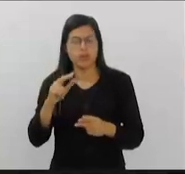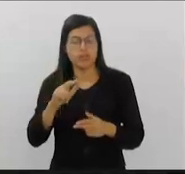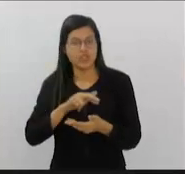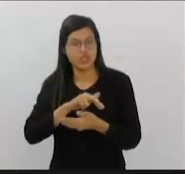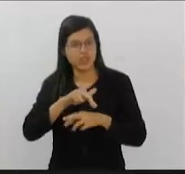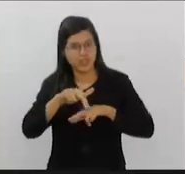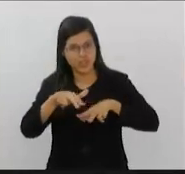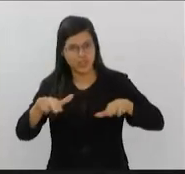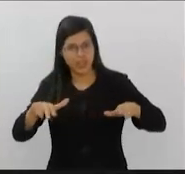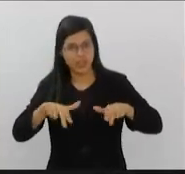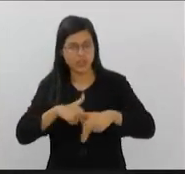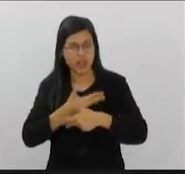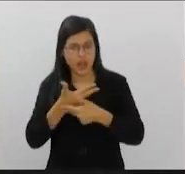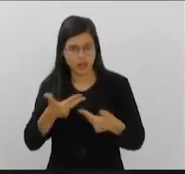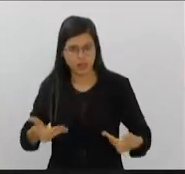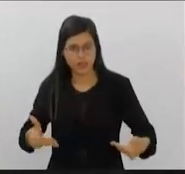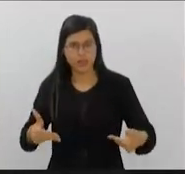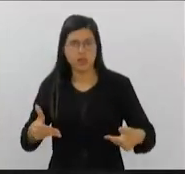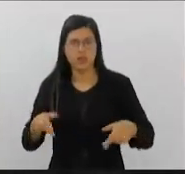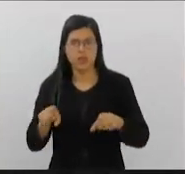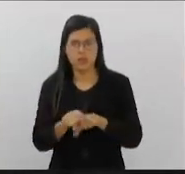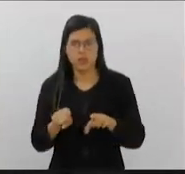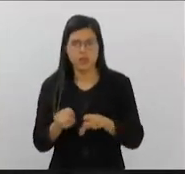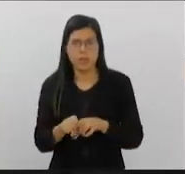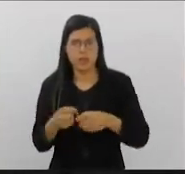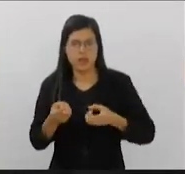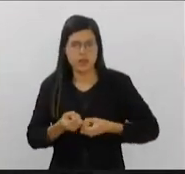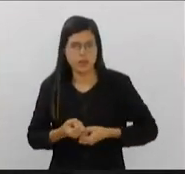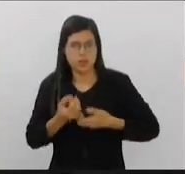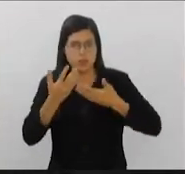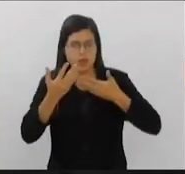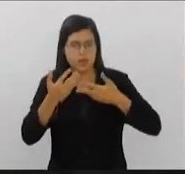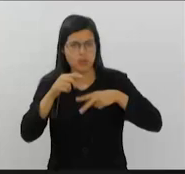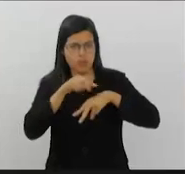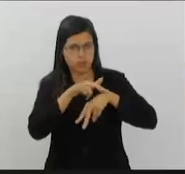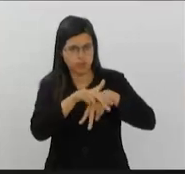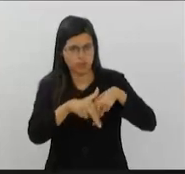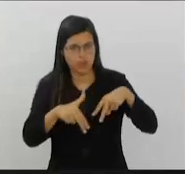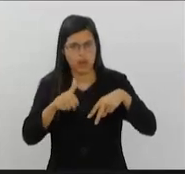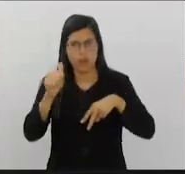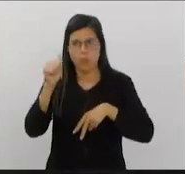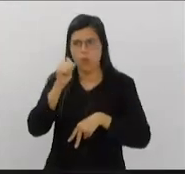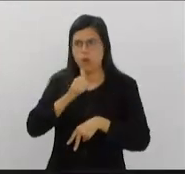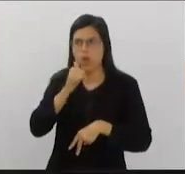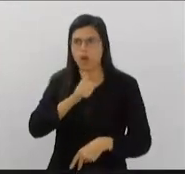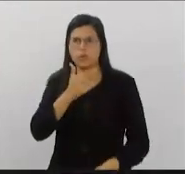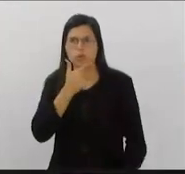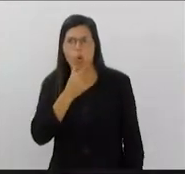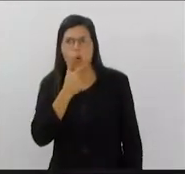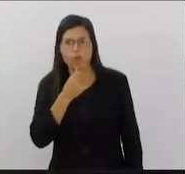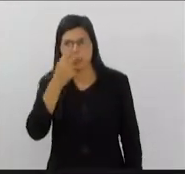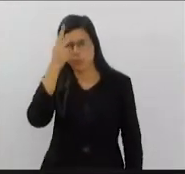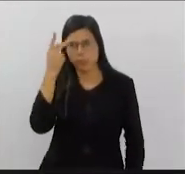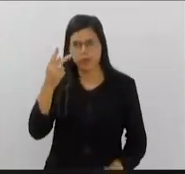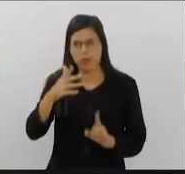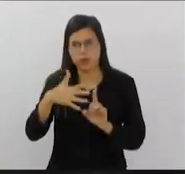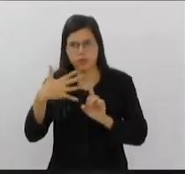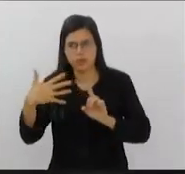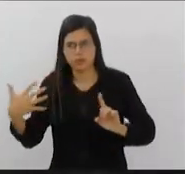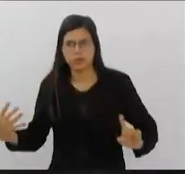nossa diversidade no sentido da expressão de gênero, no sentido de mulheres, de homens, de pessoas